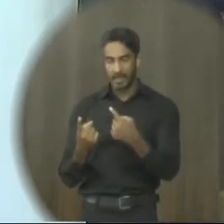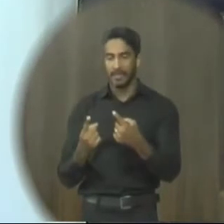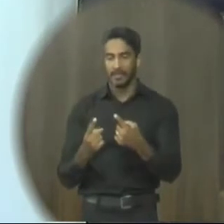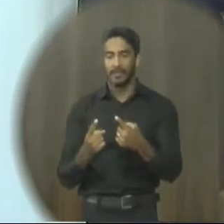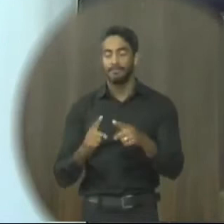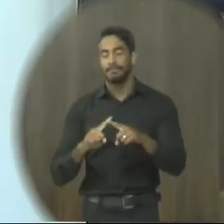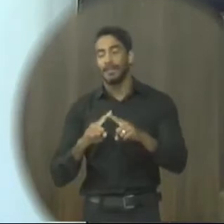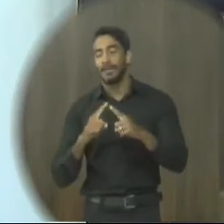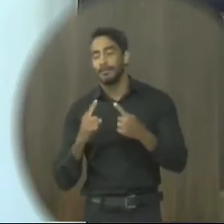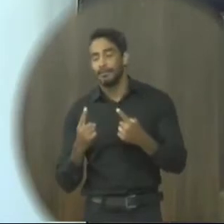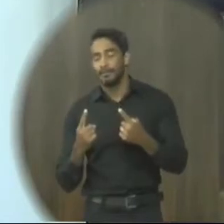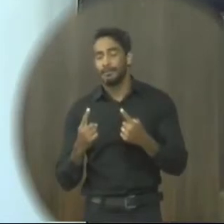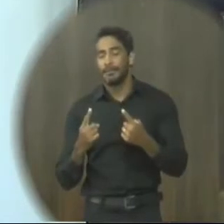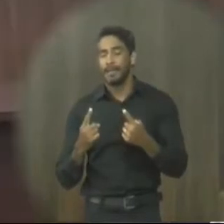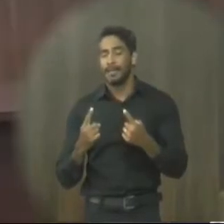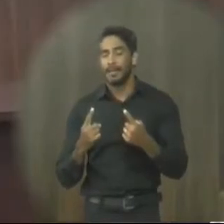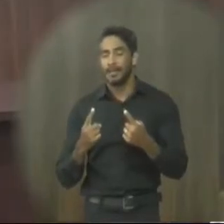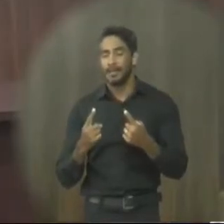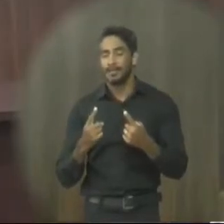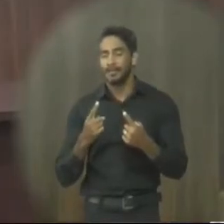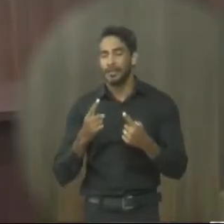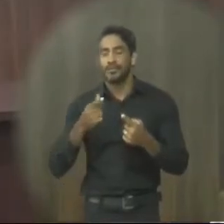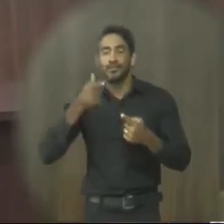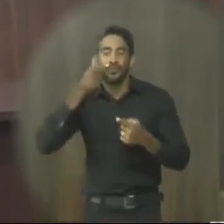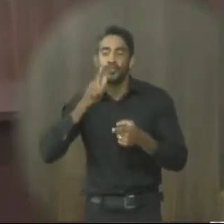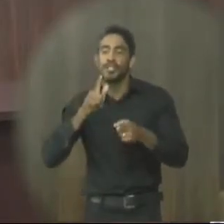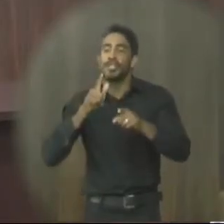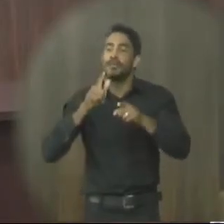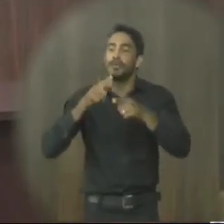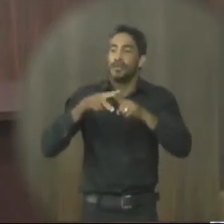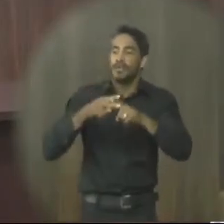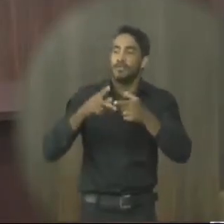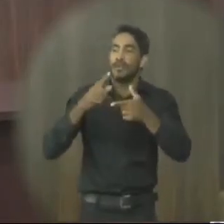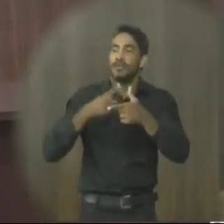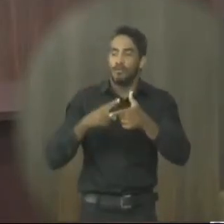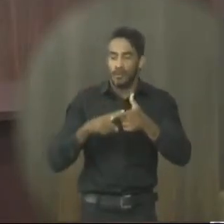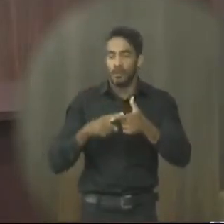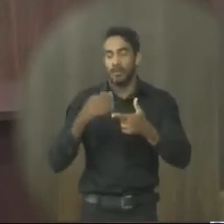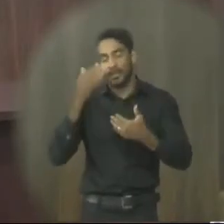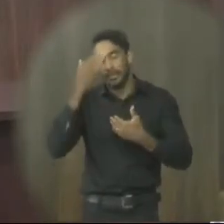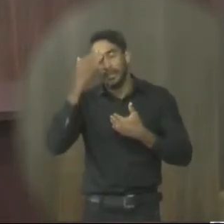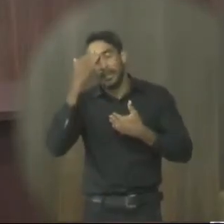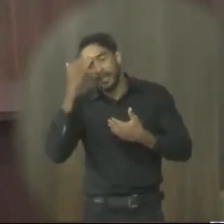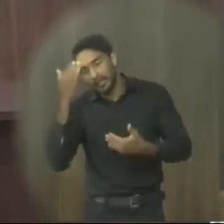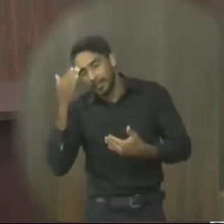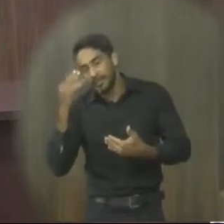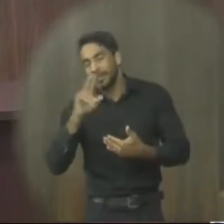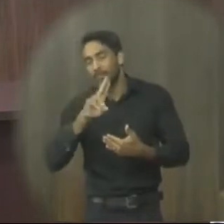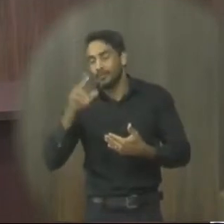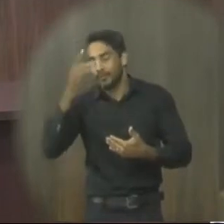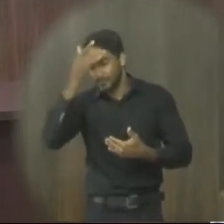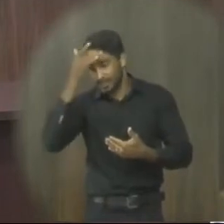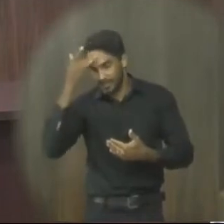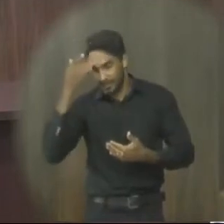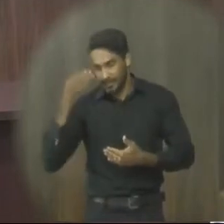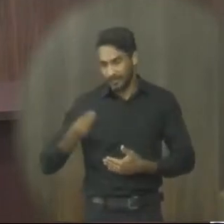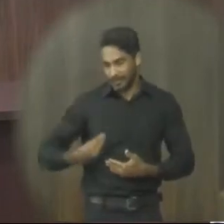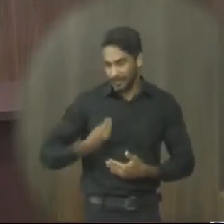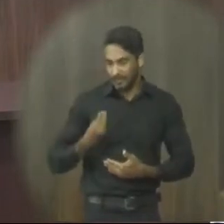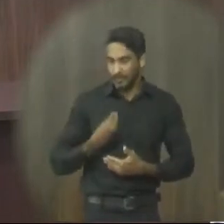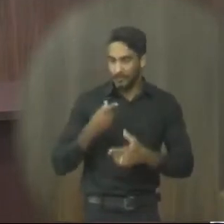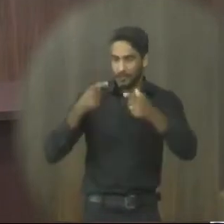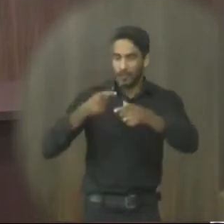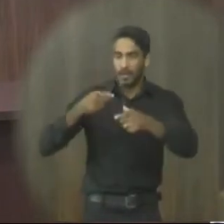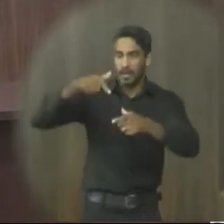e daí então é, achamos uma solução que deu resultado. Então eu quero agradecer em nome do pessoal lá do Poço das